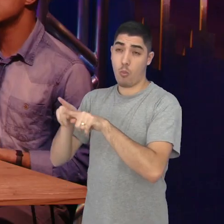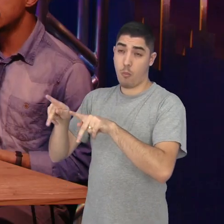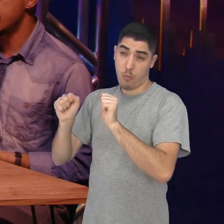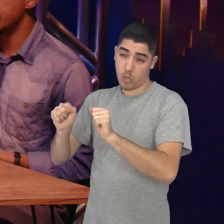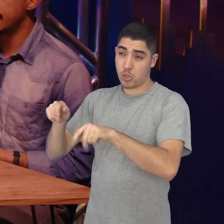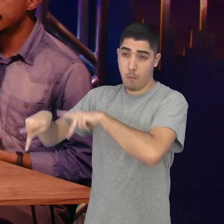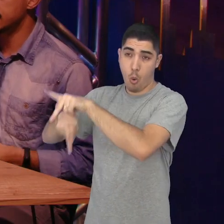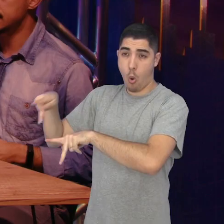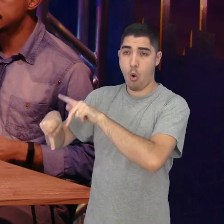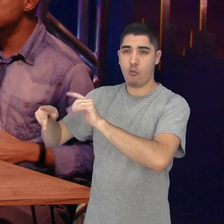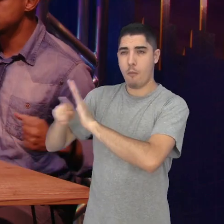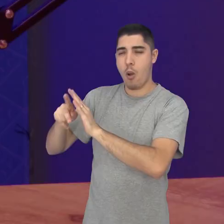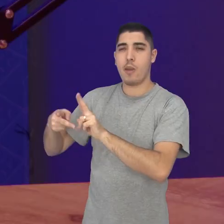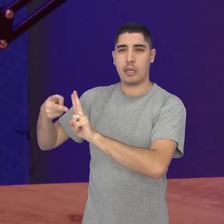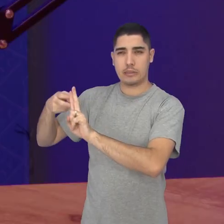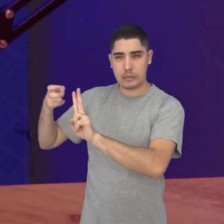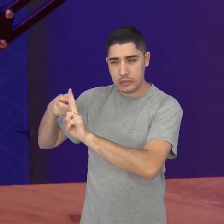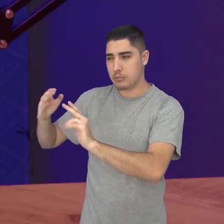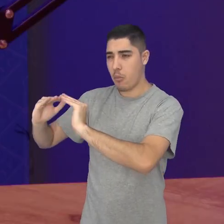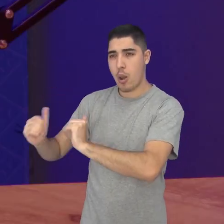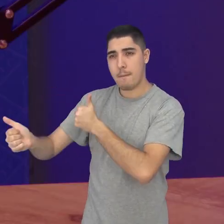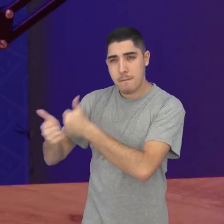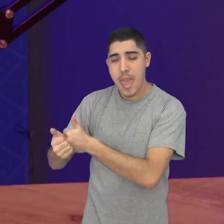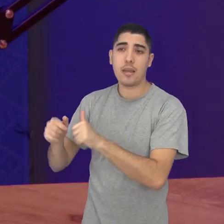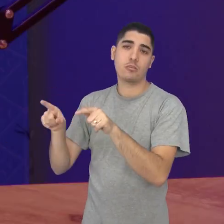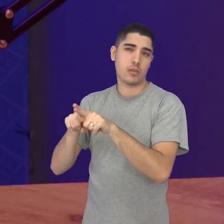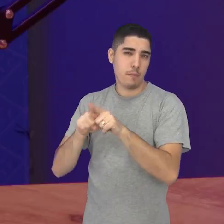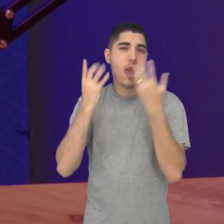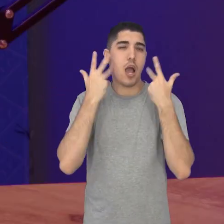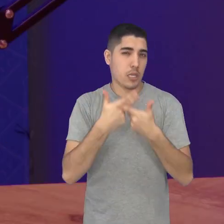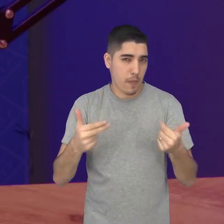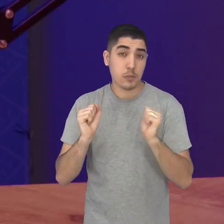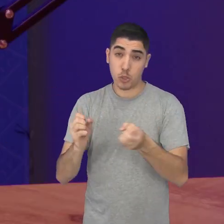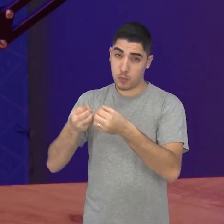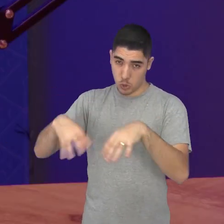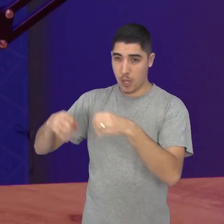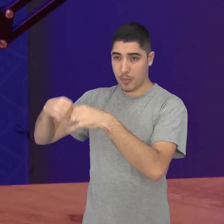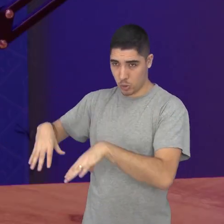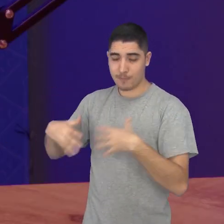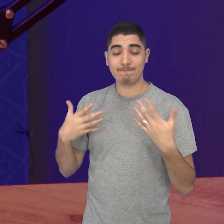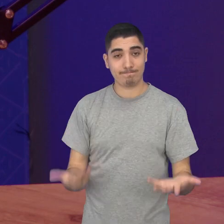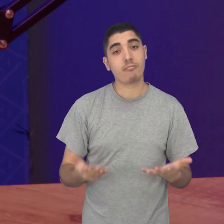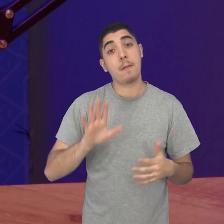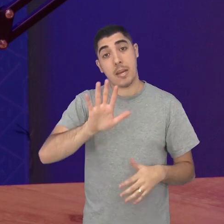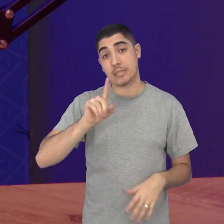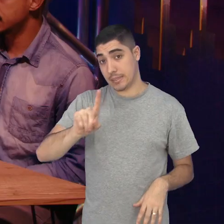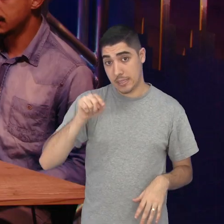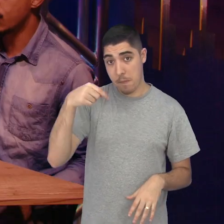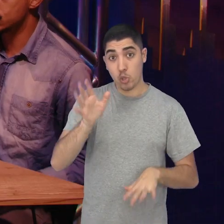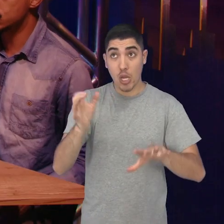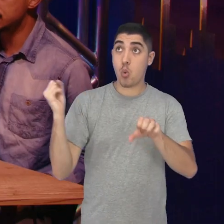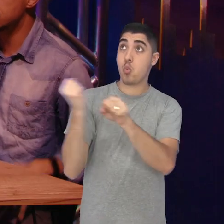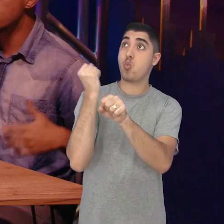das regiões, então é bem complicado. Os animais também. Que vivem por ali. Sim. Então, não é tão simples. Uhum. Mas, depois que